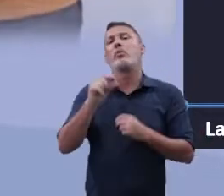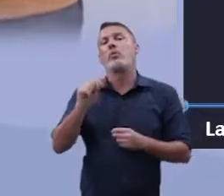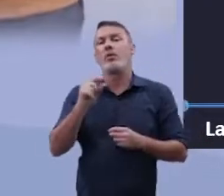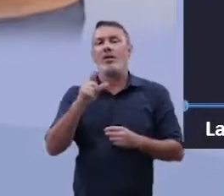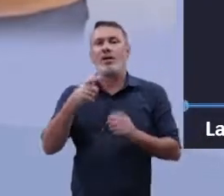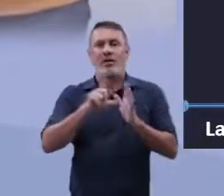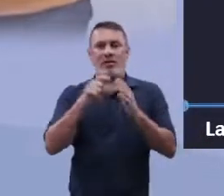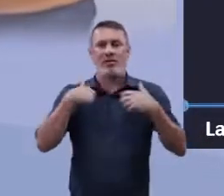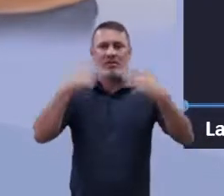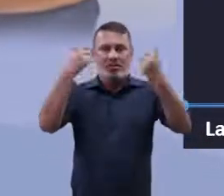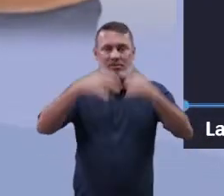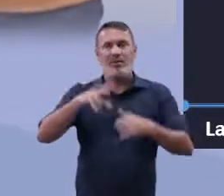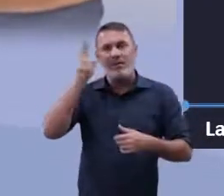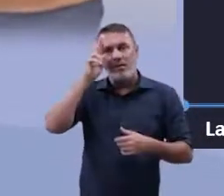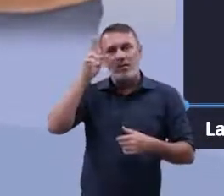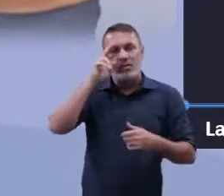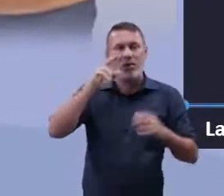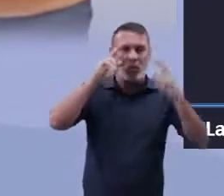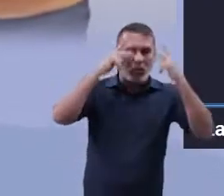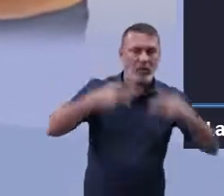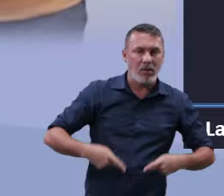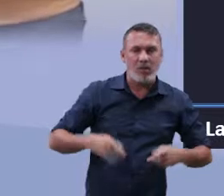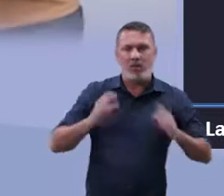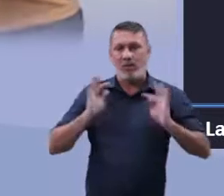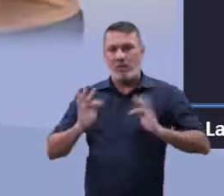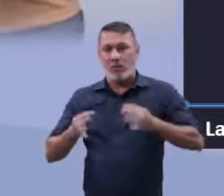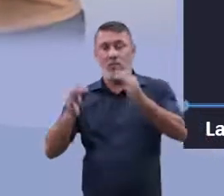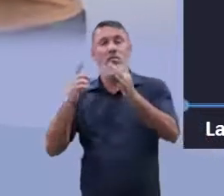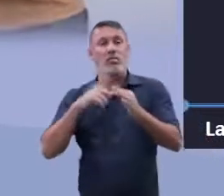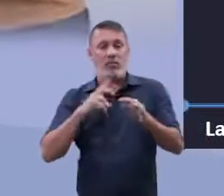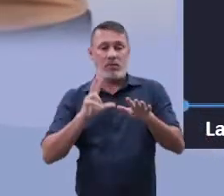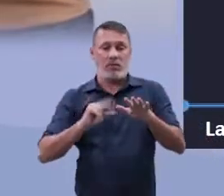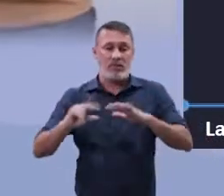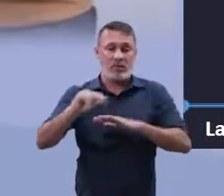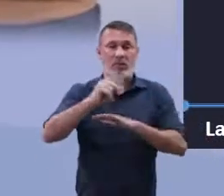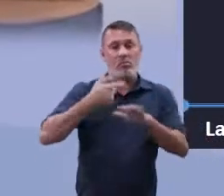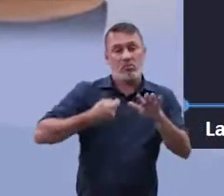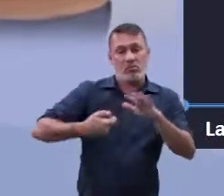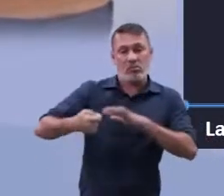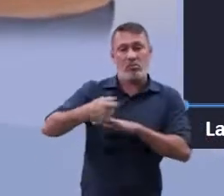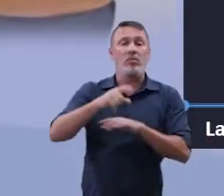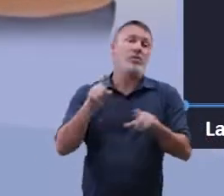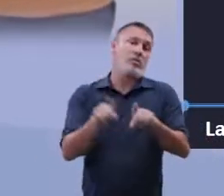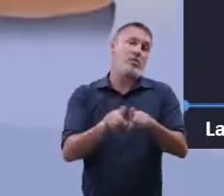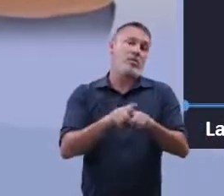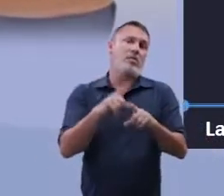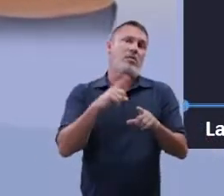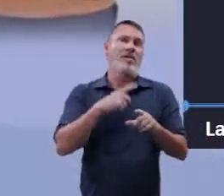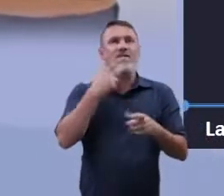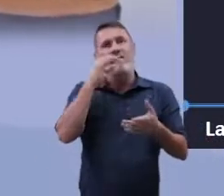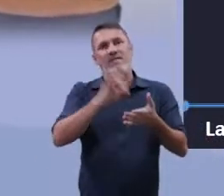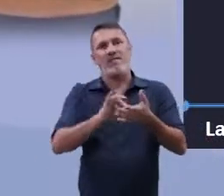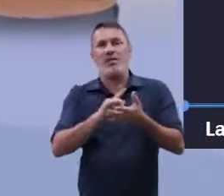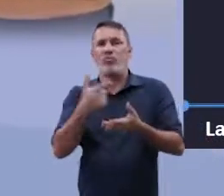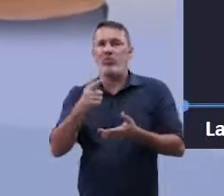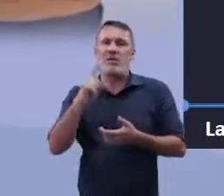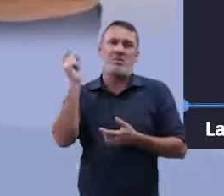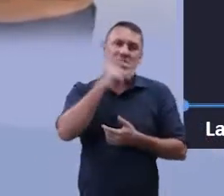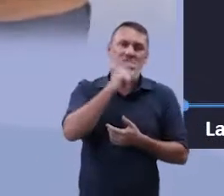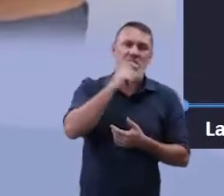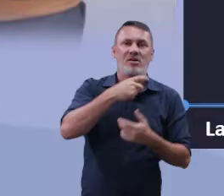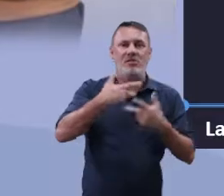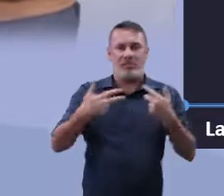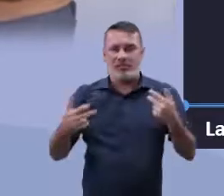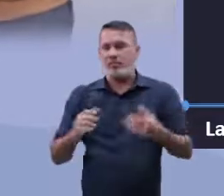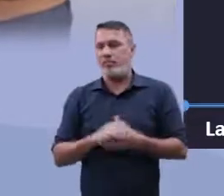exemplo, como eu falei com vocês sobre o homem e a tecnologia, a própria fake news, o próprio aspecto voltado para as inverdades,